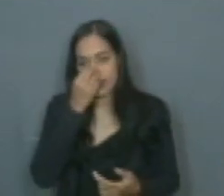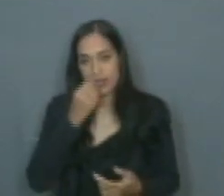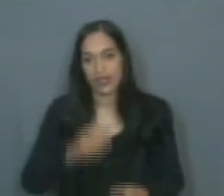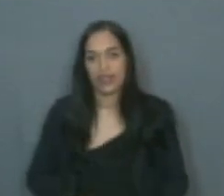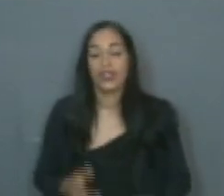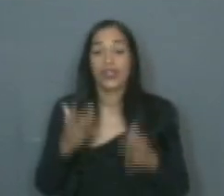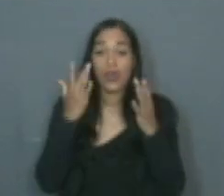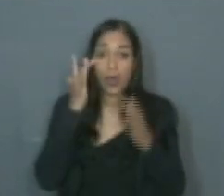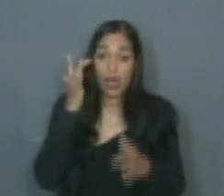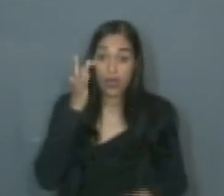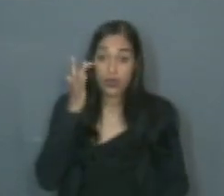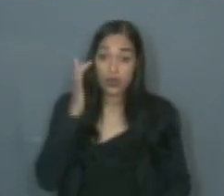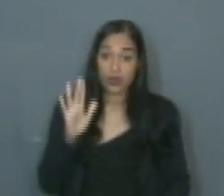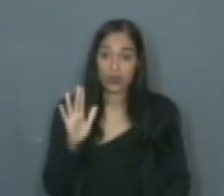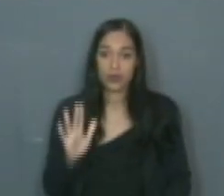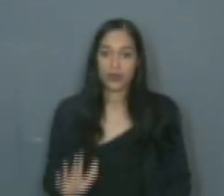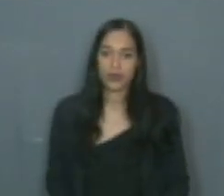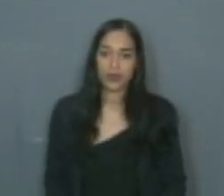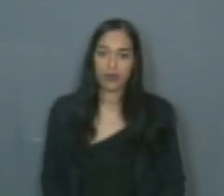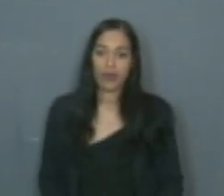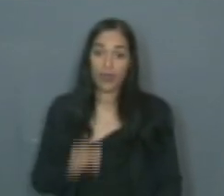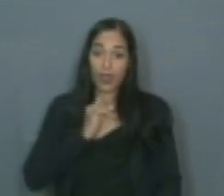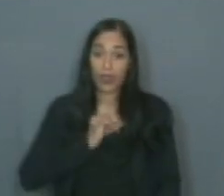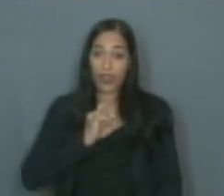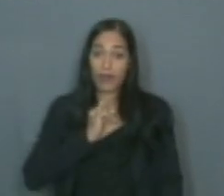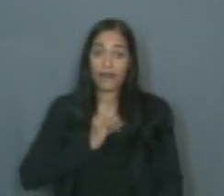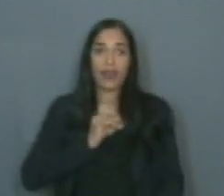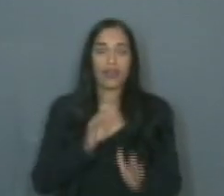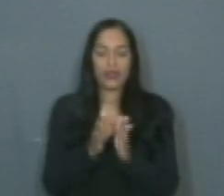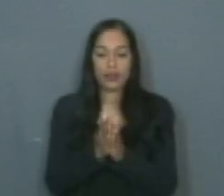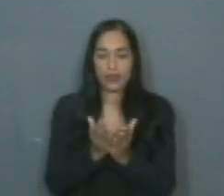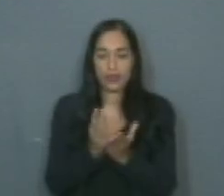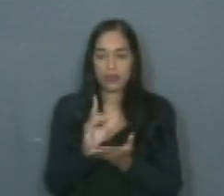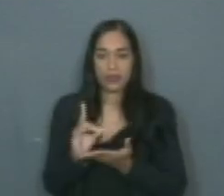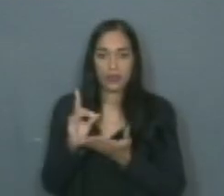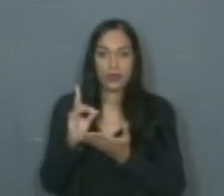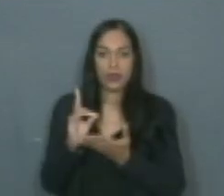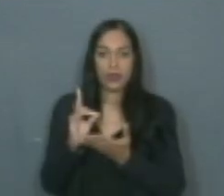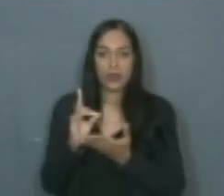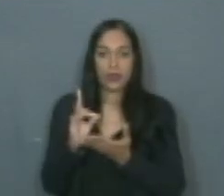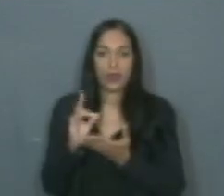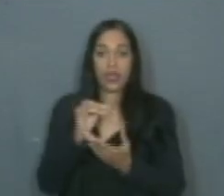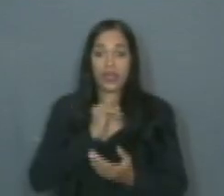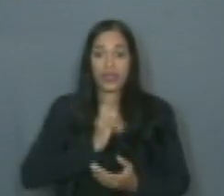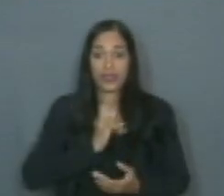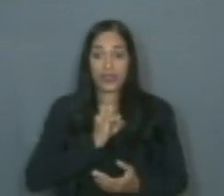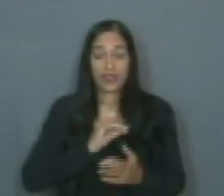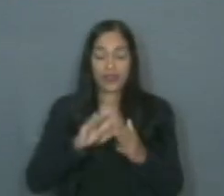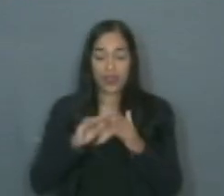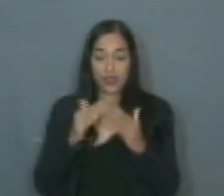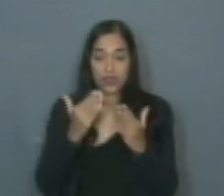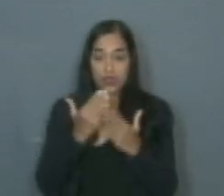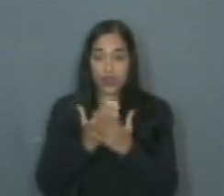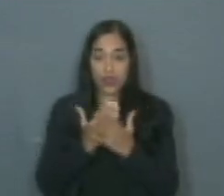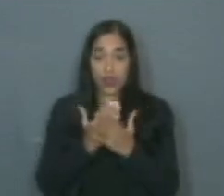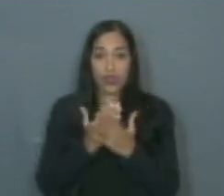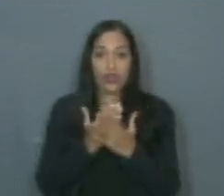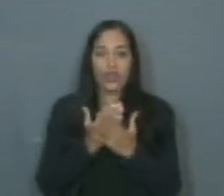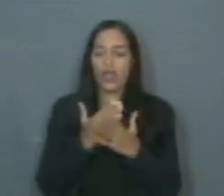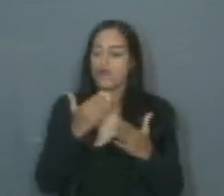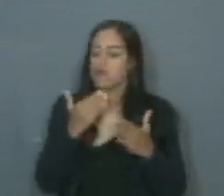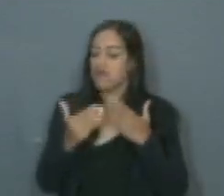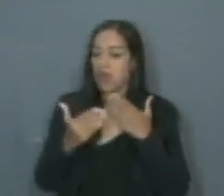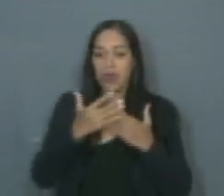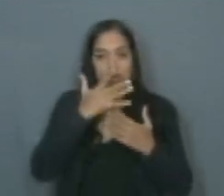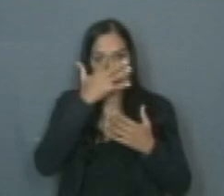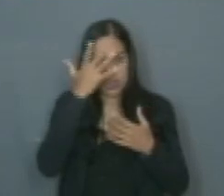Eu acho que o intervalo bíblico, que não é o intervalo bíblico, é intervalo escolar. Qualquer